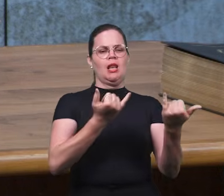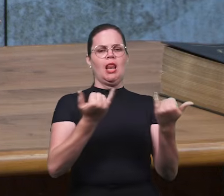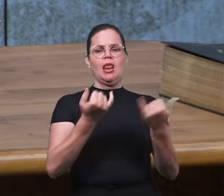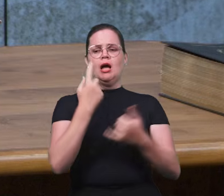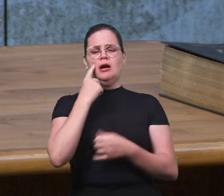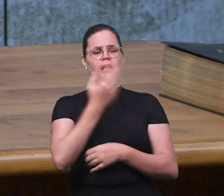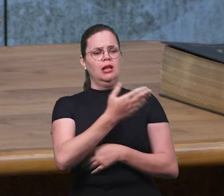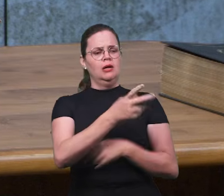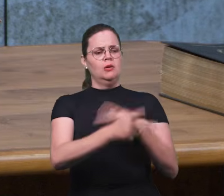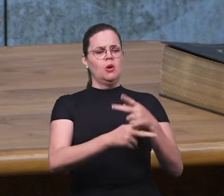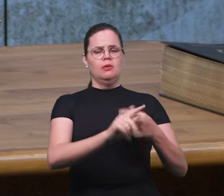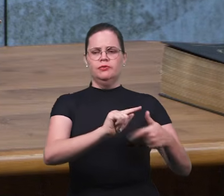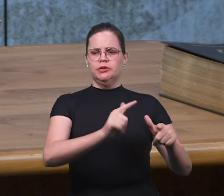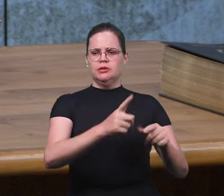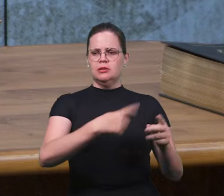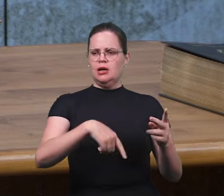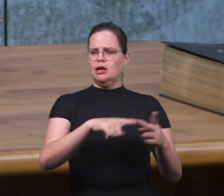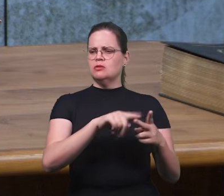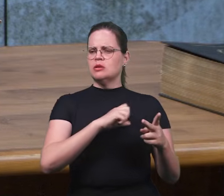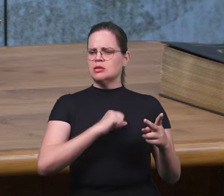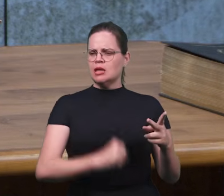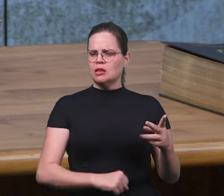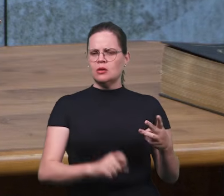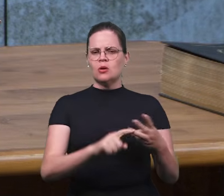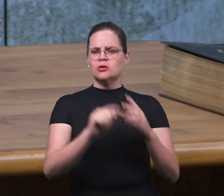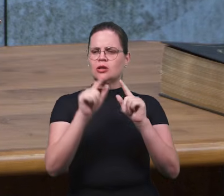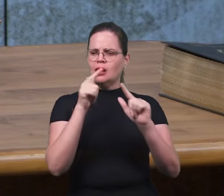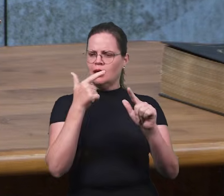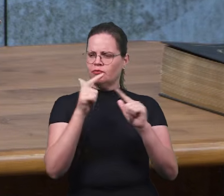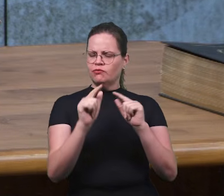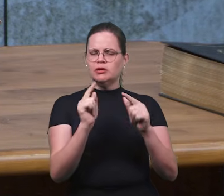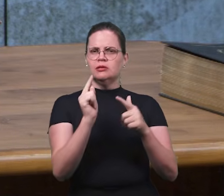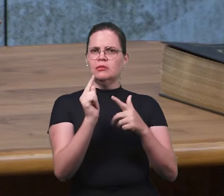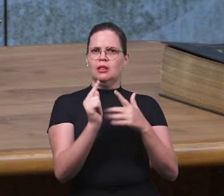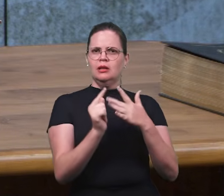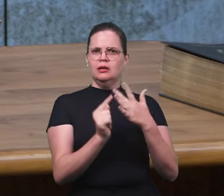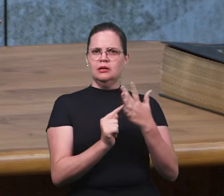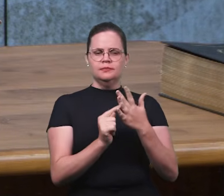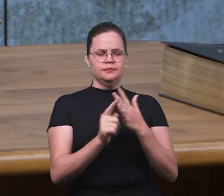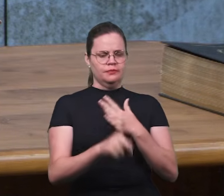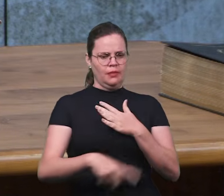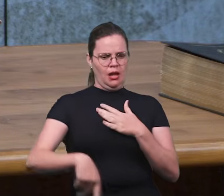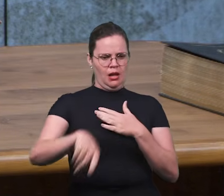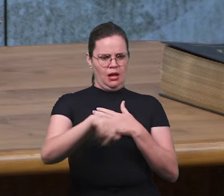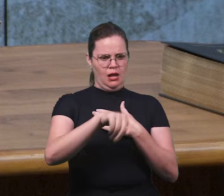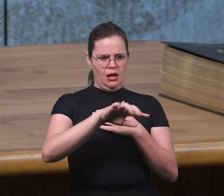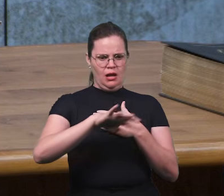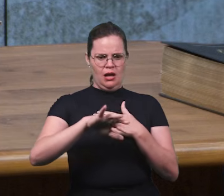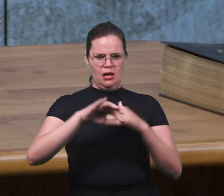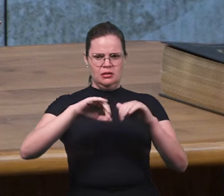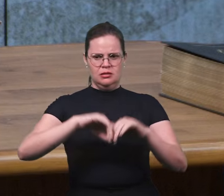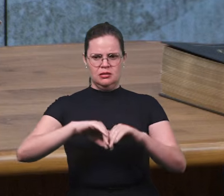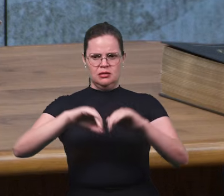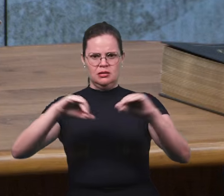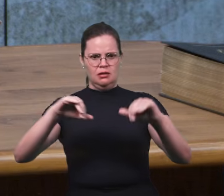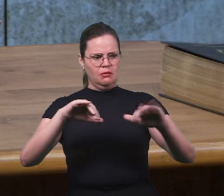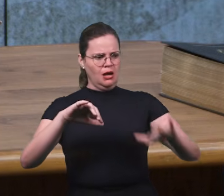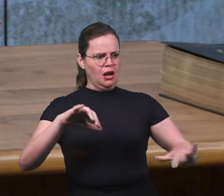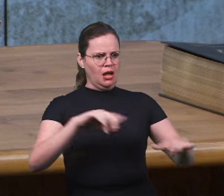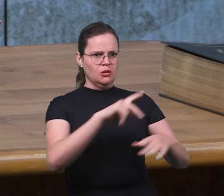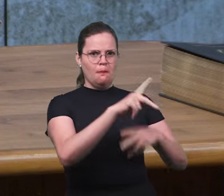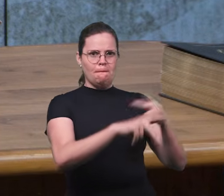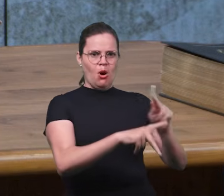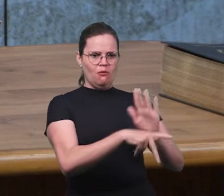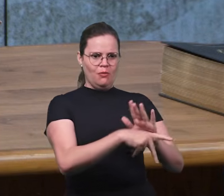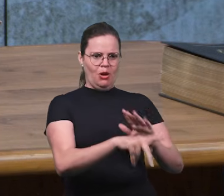de Israel e os sacerdotes e os levitas não se têm separado dos povos desta